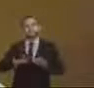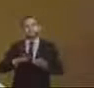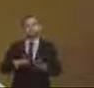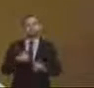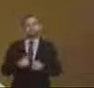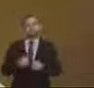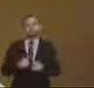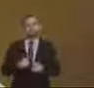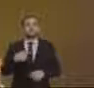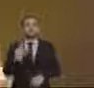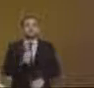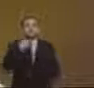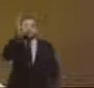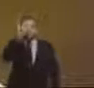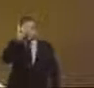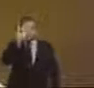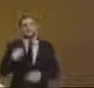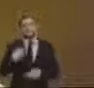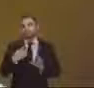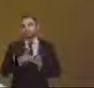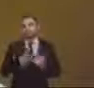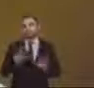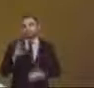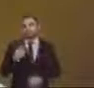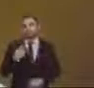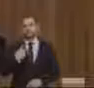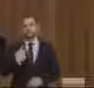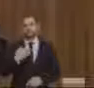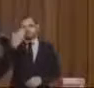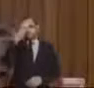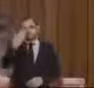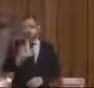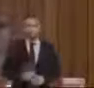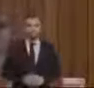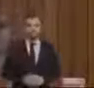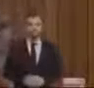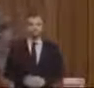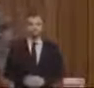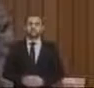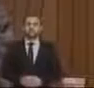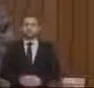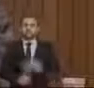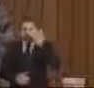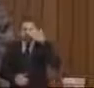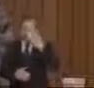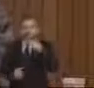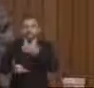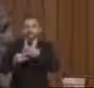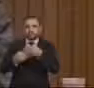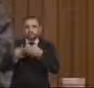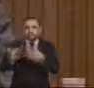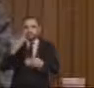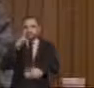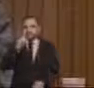nós não ofendemos ninguém também. Muito obrigado, deputado Vinícius. Eu que agradeço, Vossa Excelência, pelas partes, deputado Hélio Soares, né? Quero